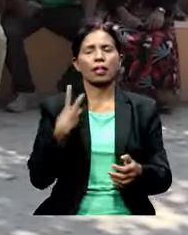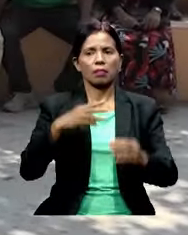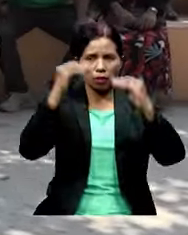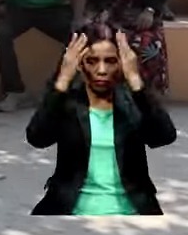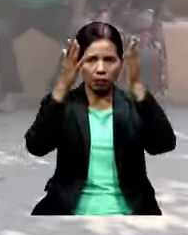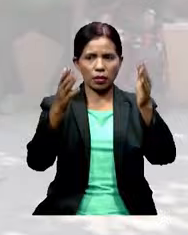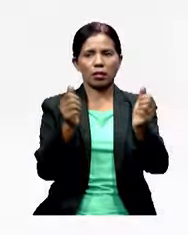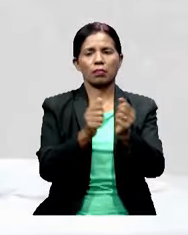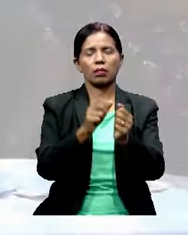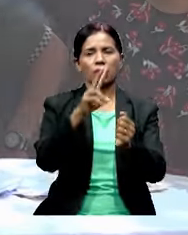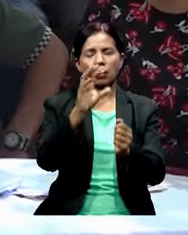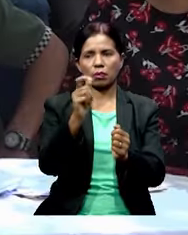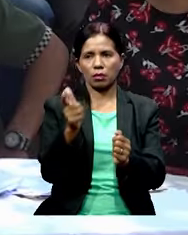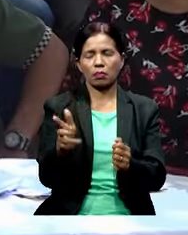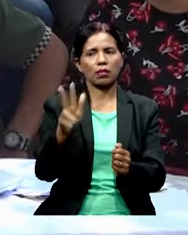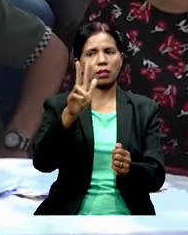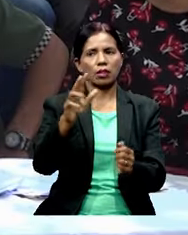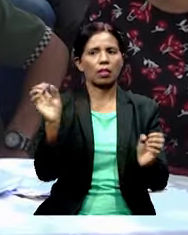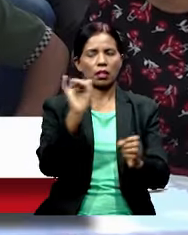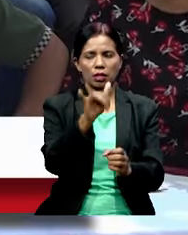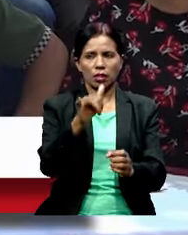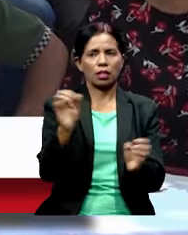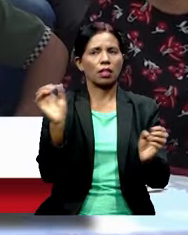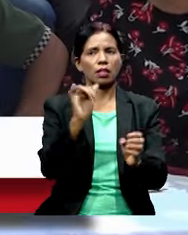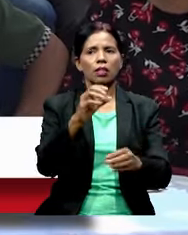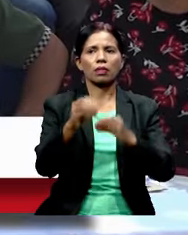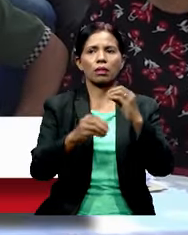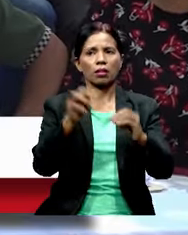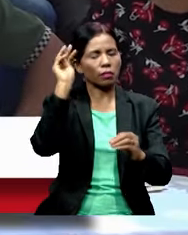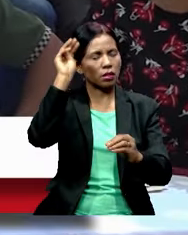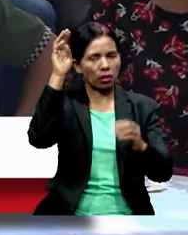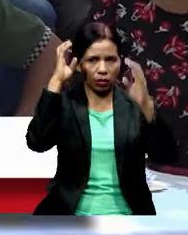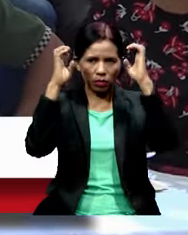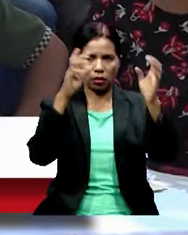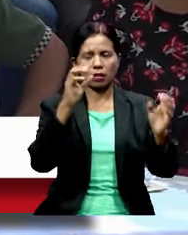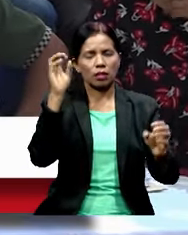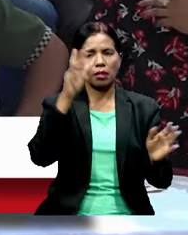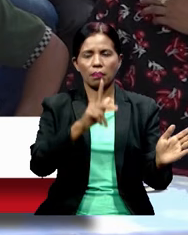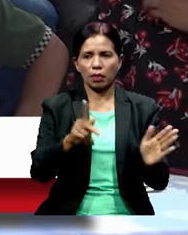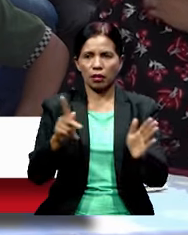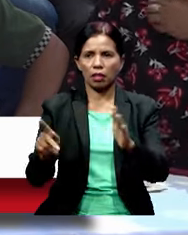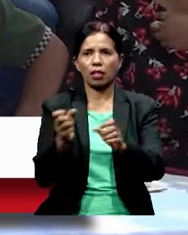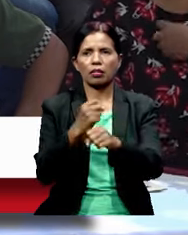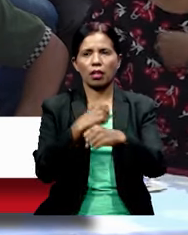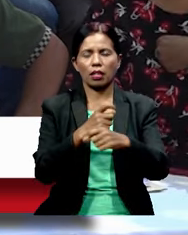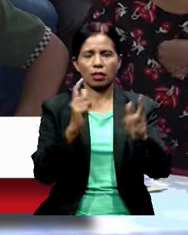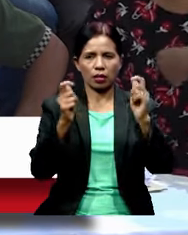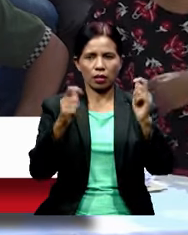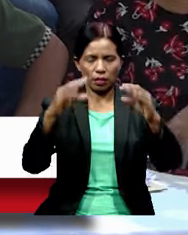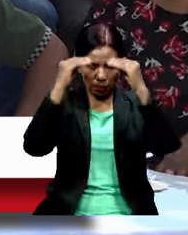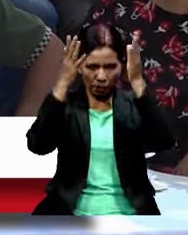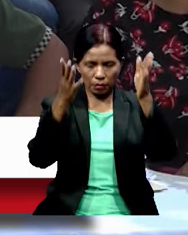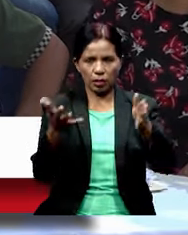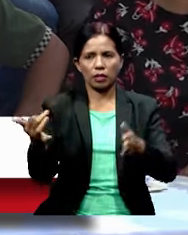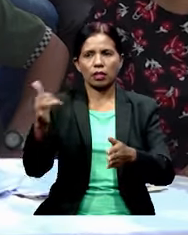contratados 2023, la aceita no la concorda com a ba Ministério Educação nia plano atu halo teste ba professores contratados